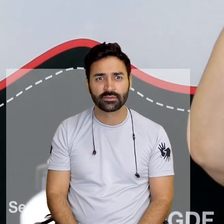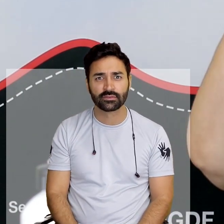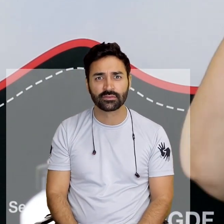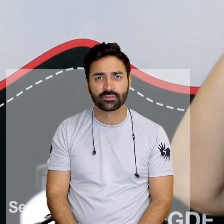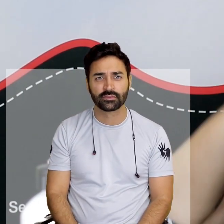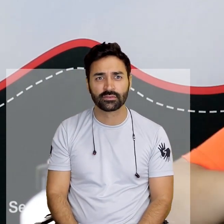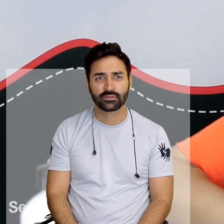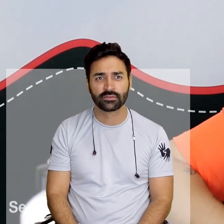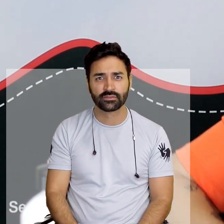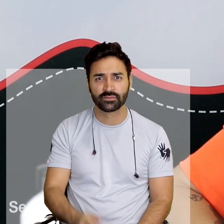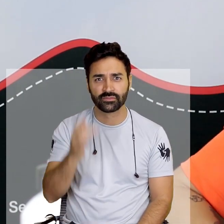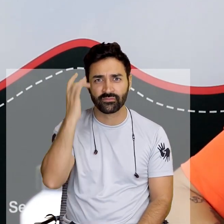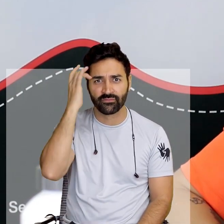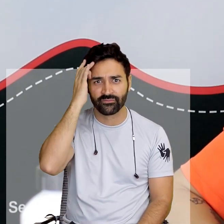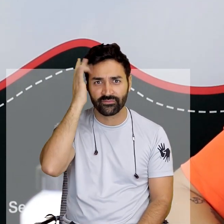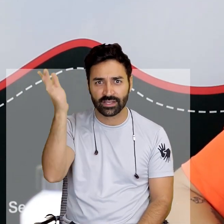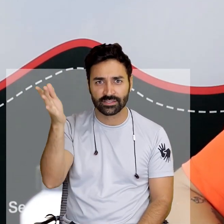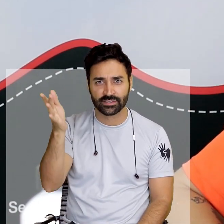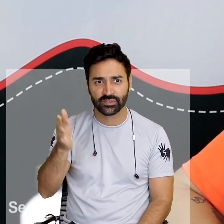Fácil.